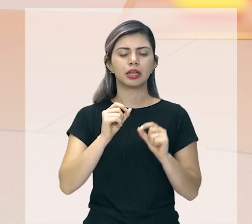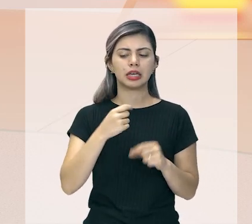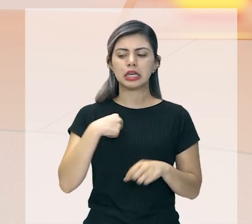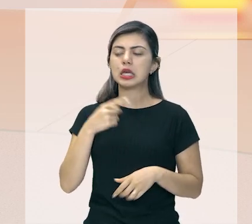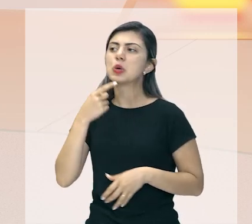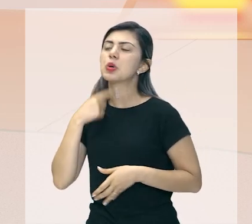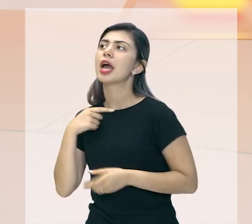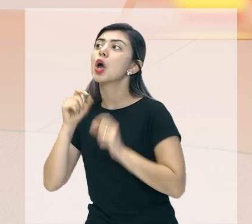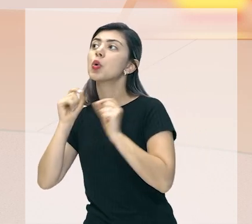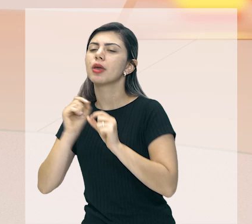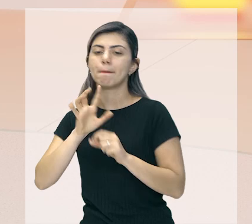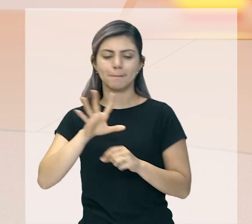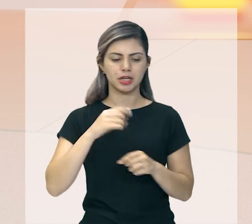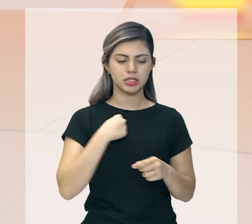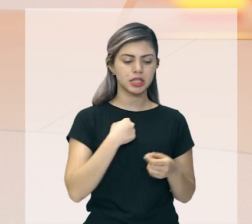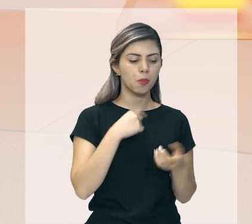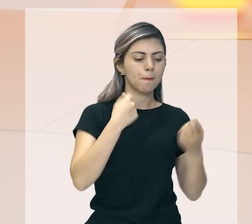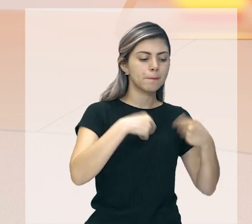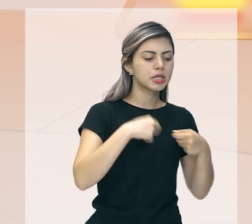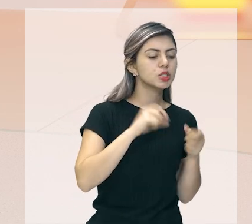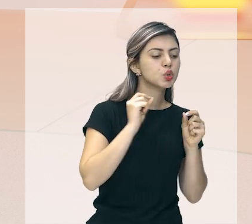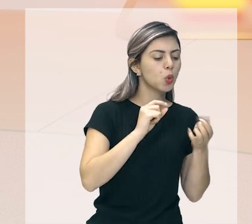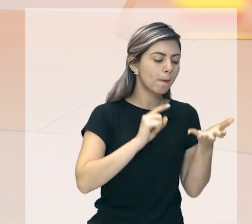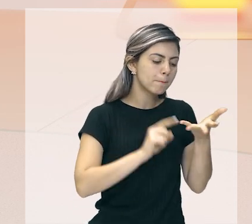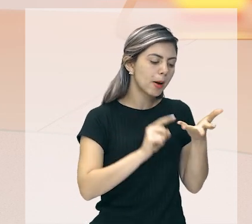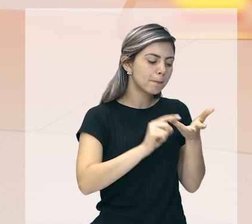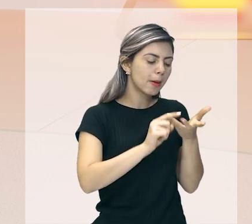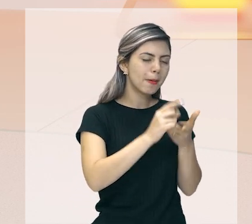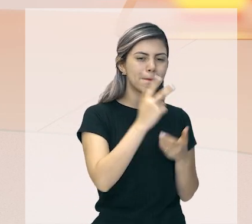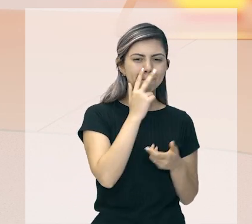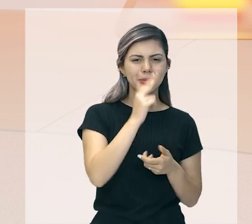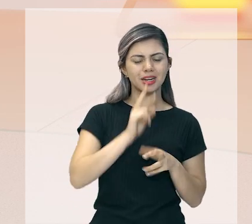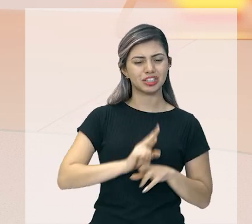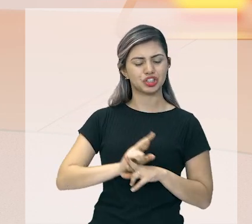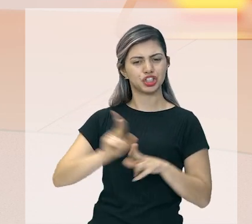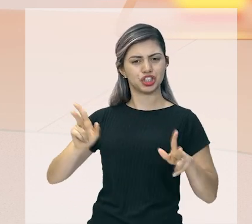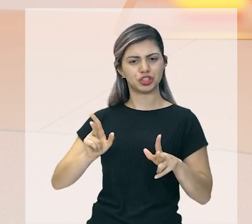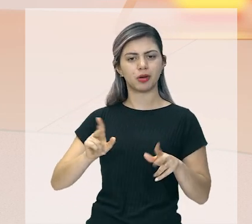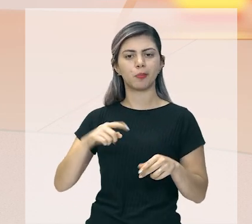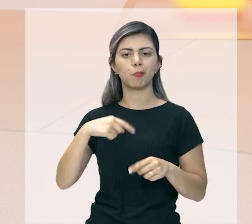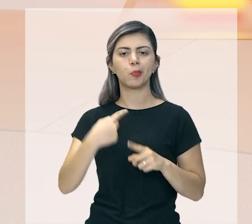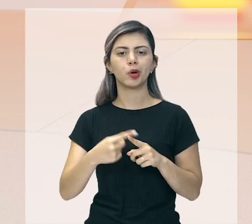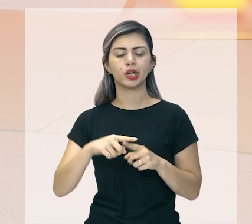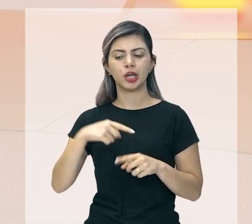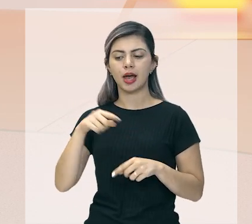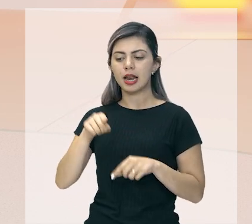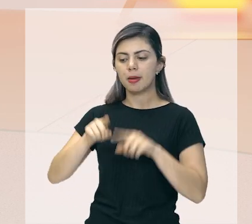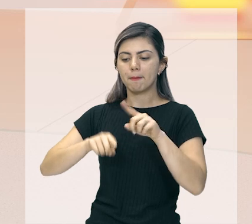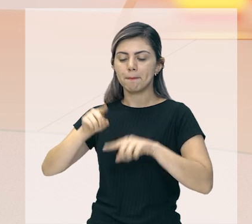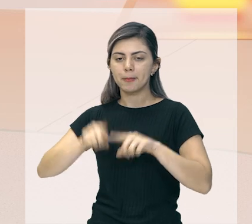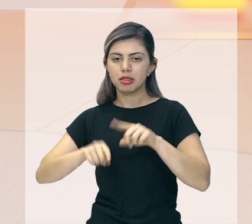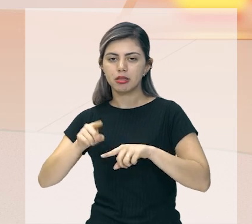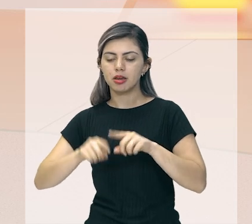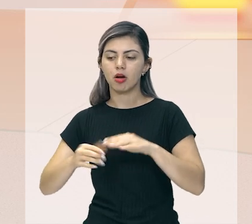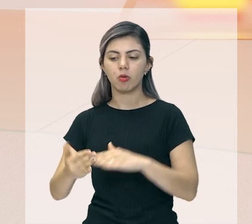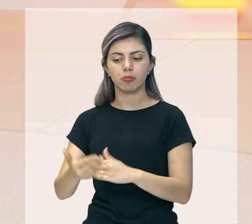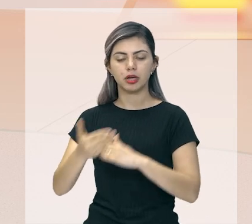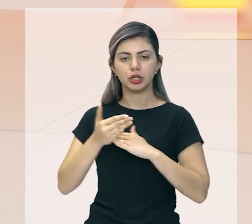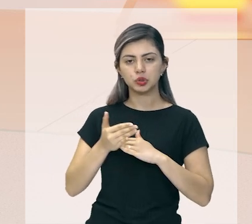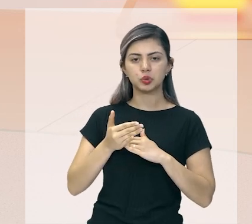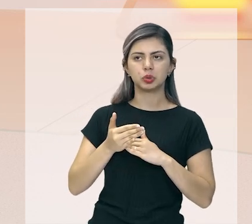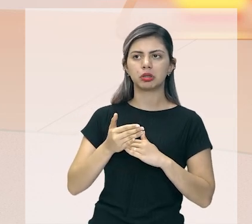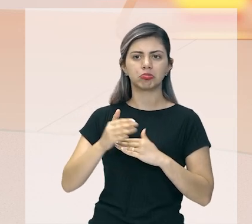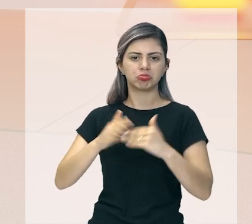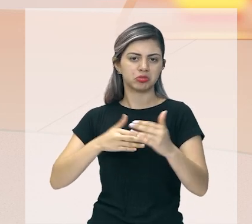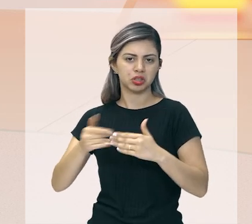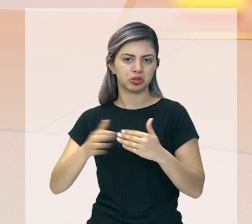ter determinada coisa é um pouco distorcida, porque uma coisa que vai te atender, um produto que vai te atender, pode ser qualquer